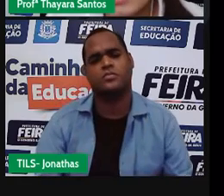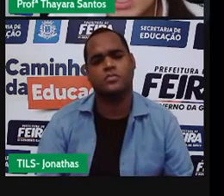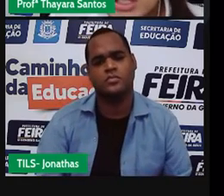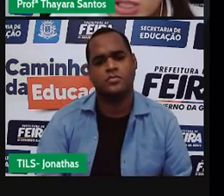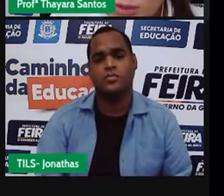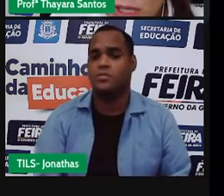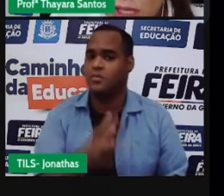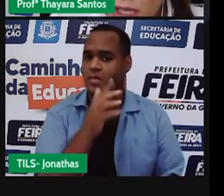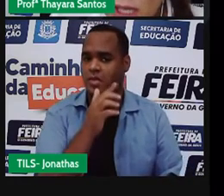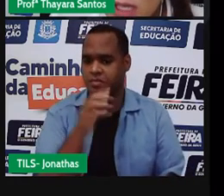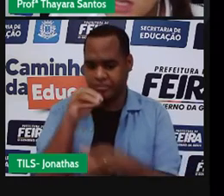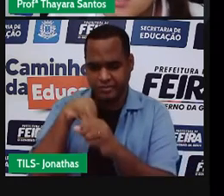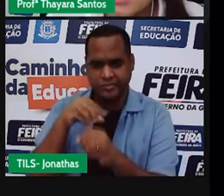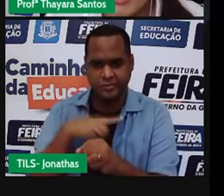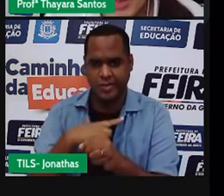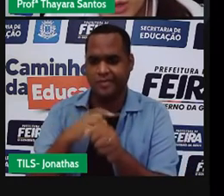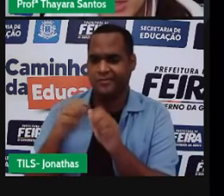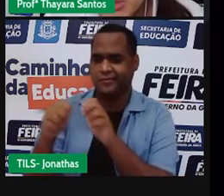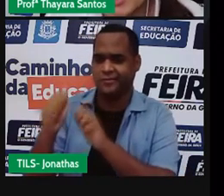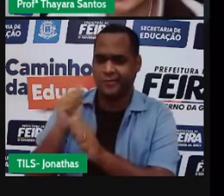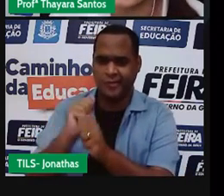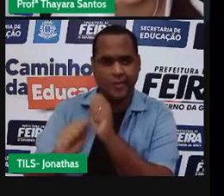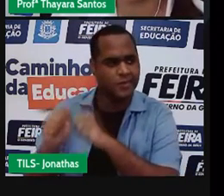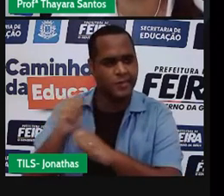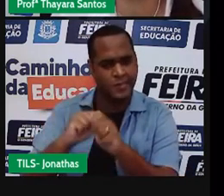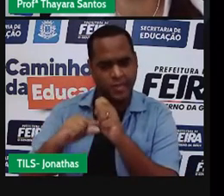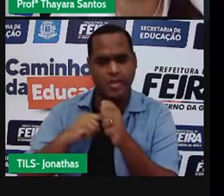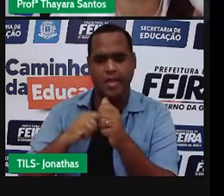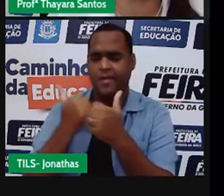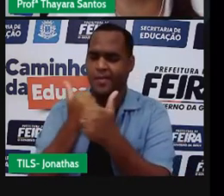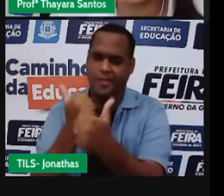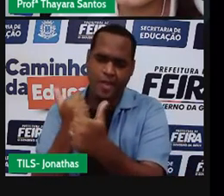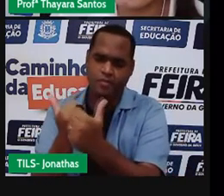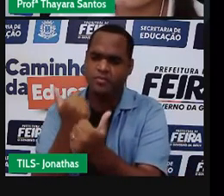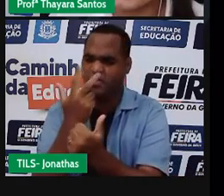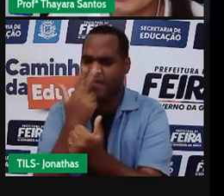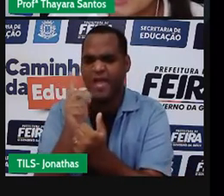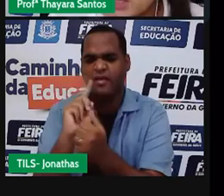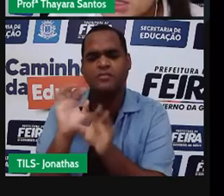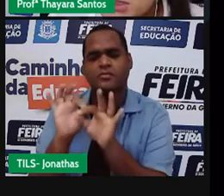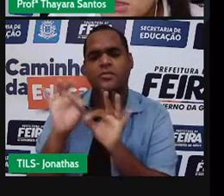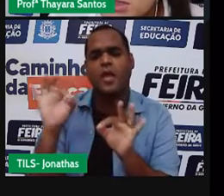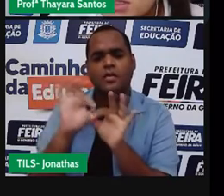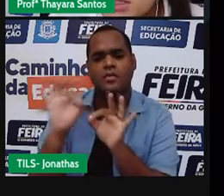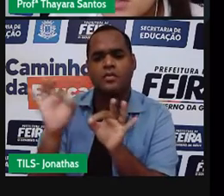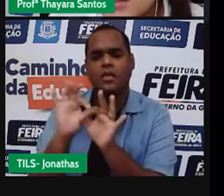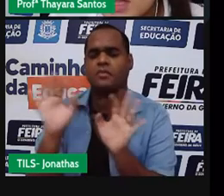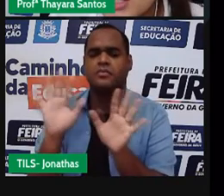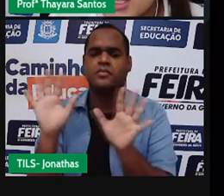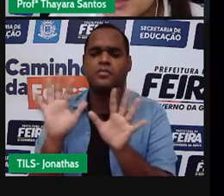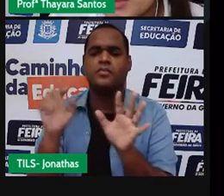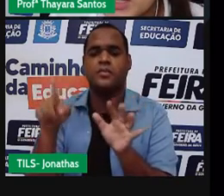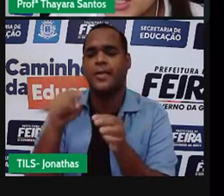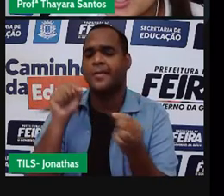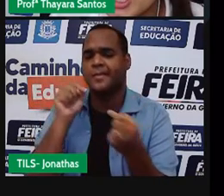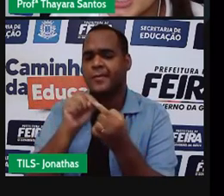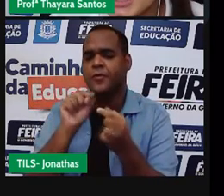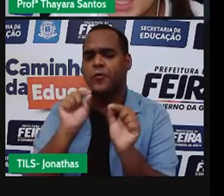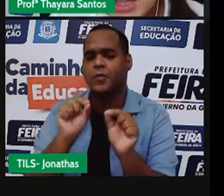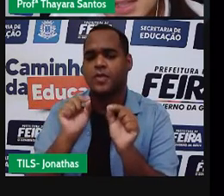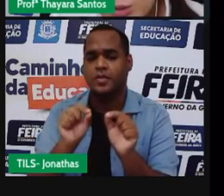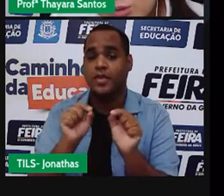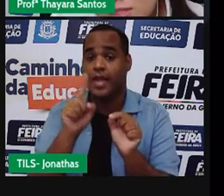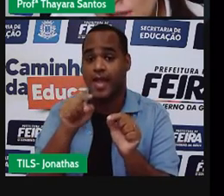continuam se agitando aqui Estão próximos não estão distantes como estavam antes está indicando para